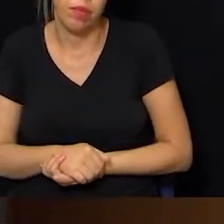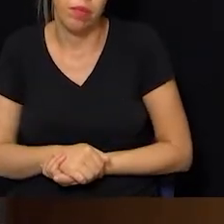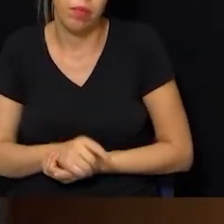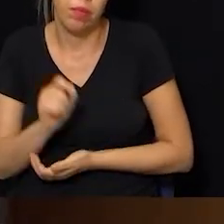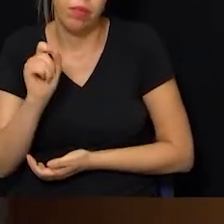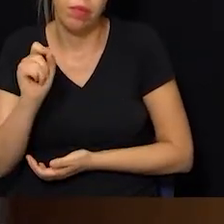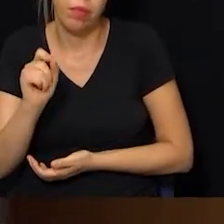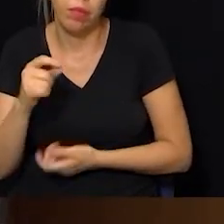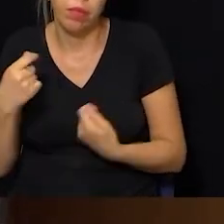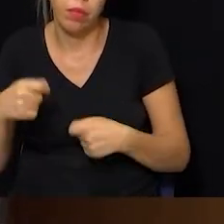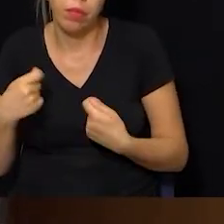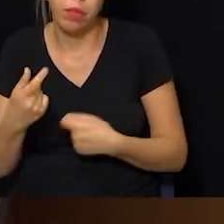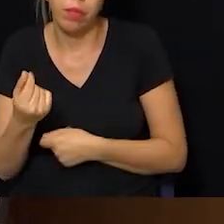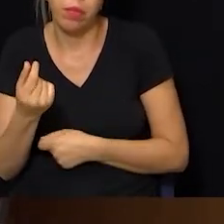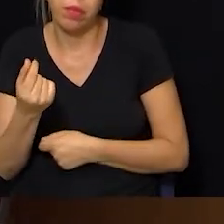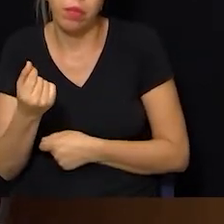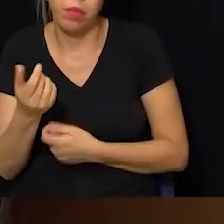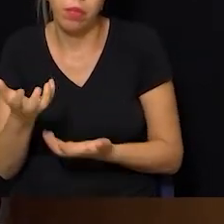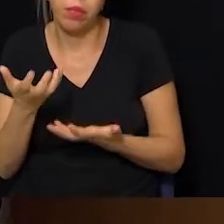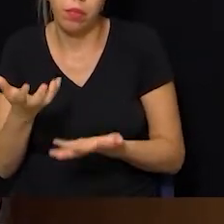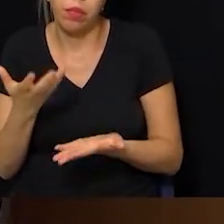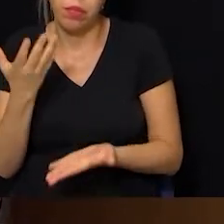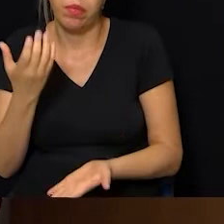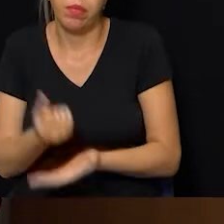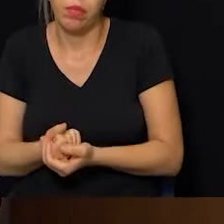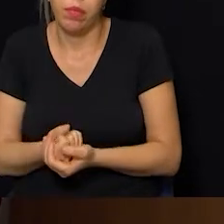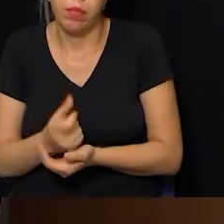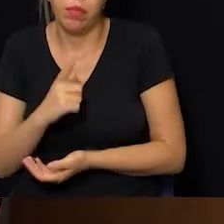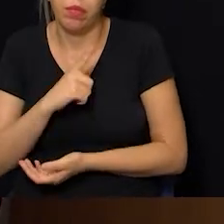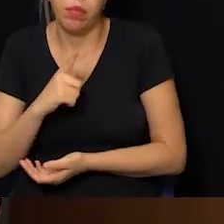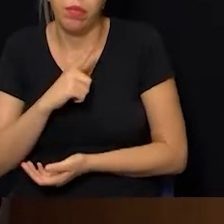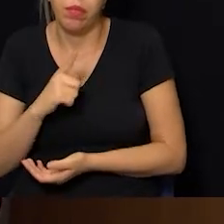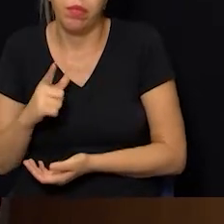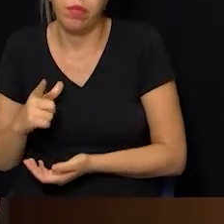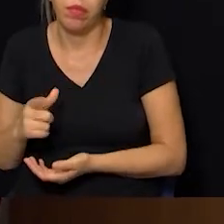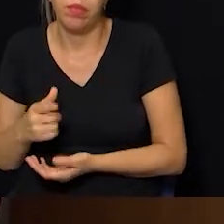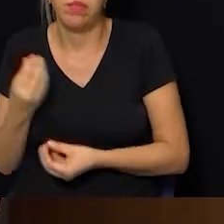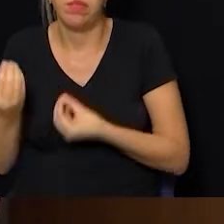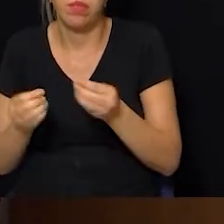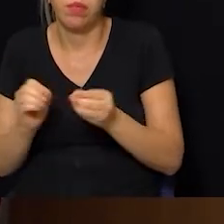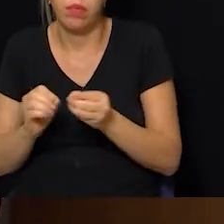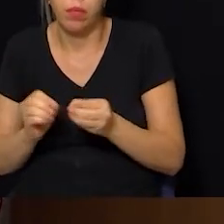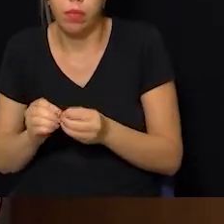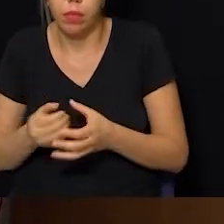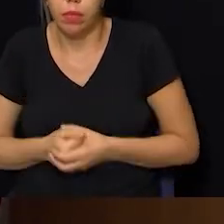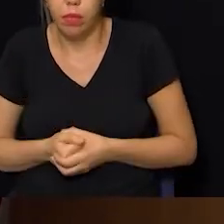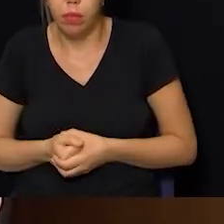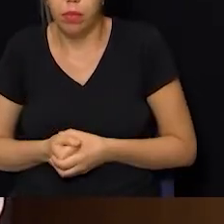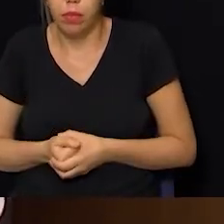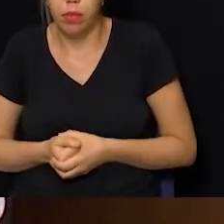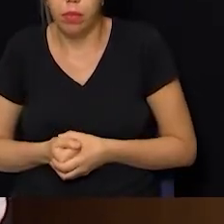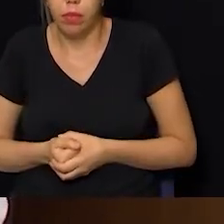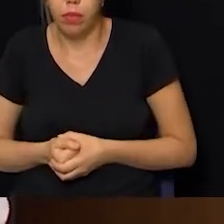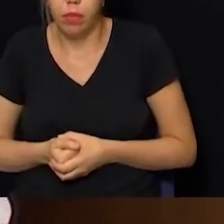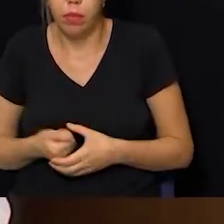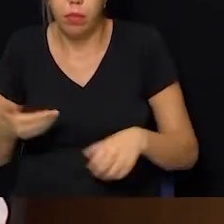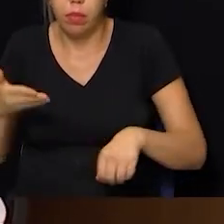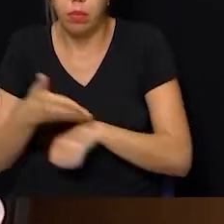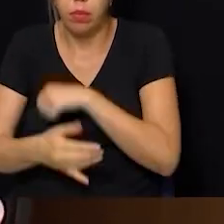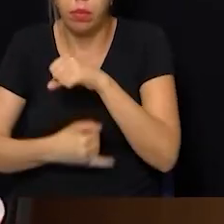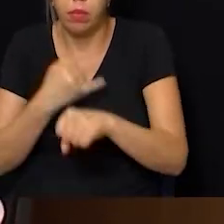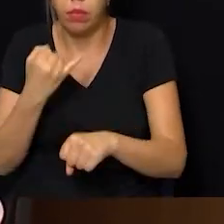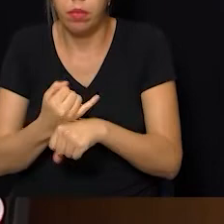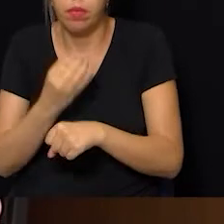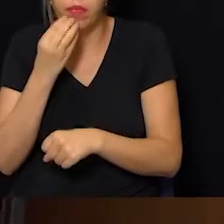Agora, para quem realmente precisar desse dinheiro, quiser sacar, quiser ter essa retirada, como que ela funciona? Você entra